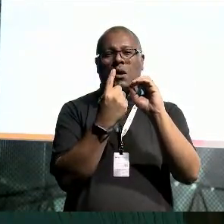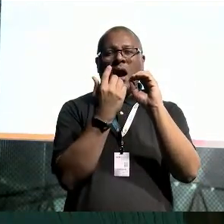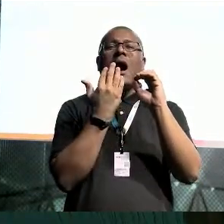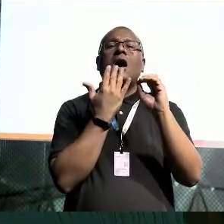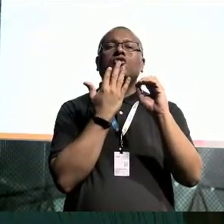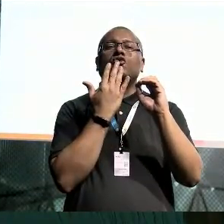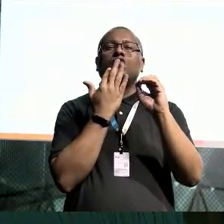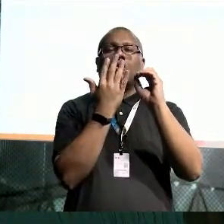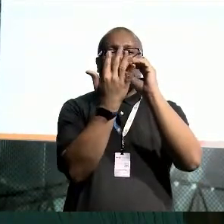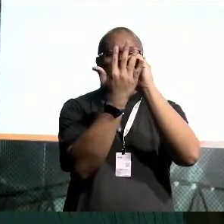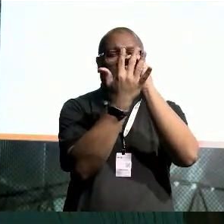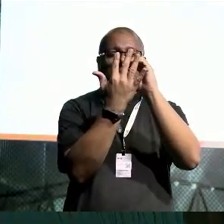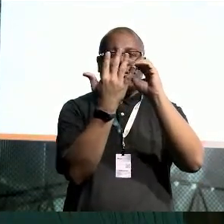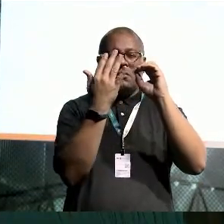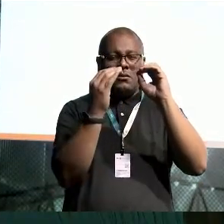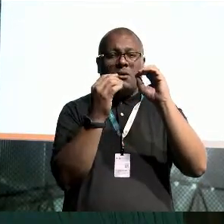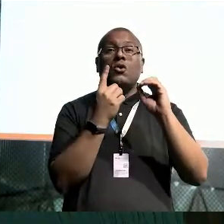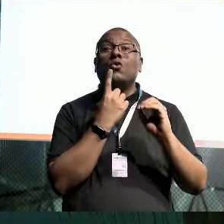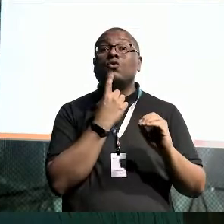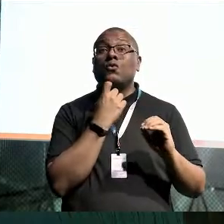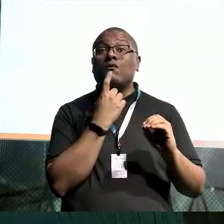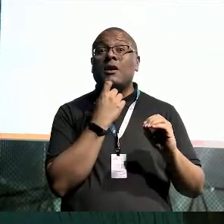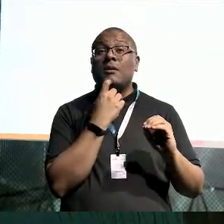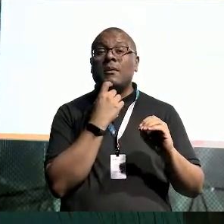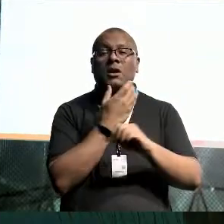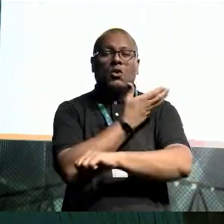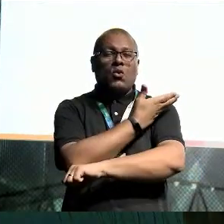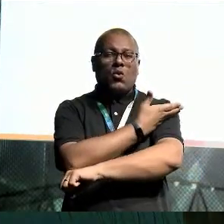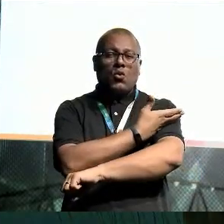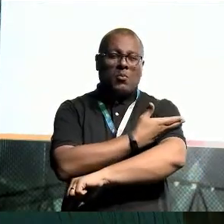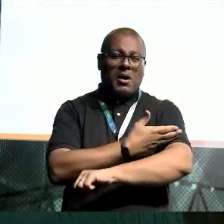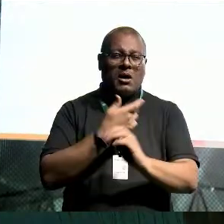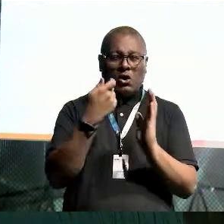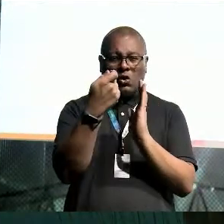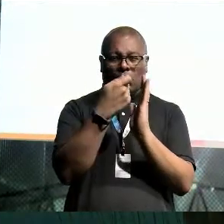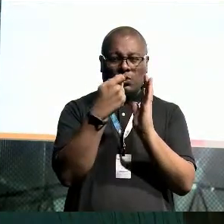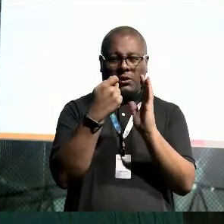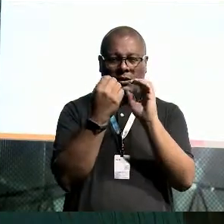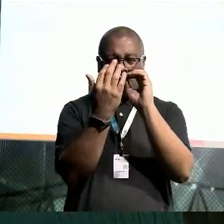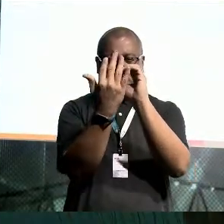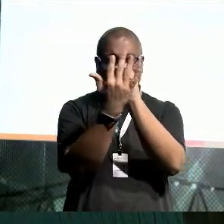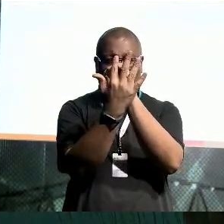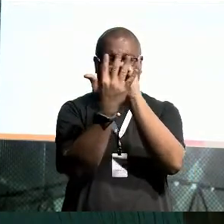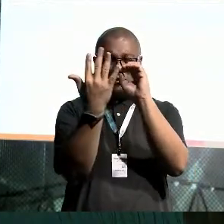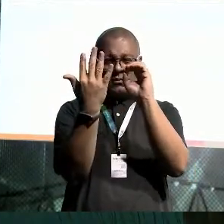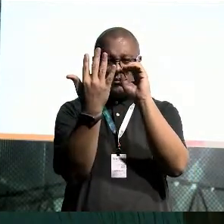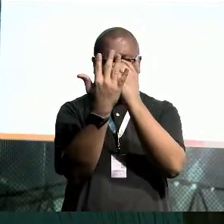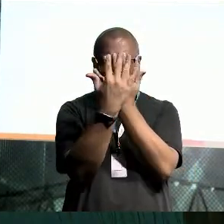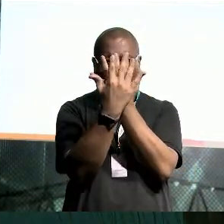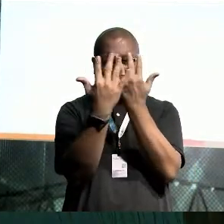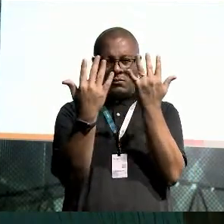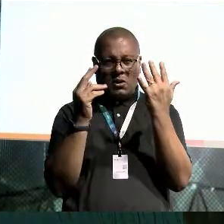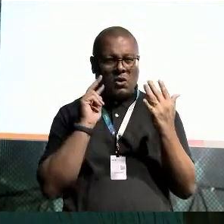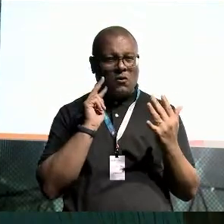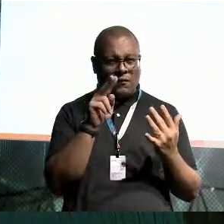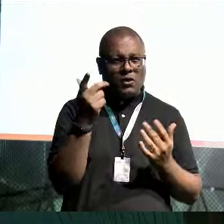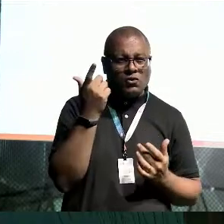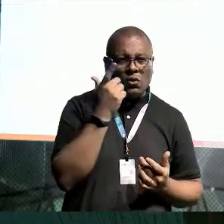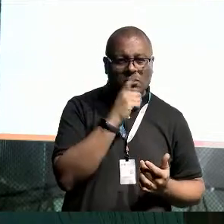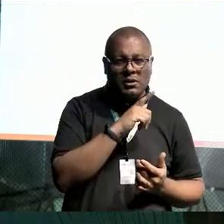contraste de fundo desse meu vermelho com esse branco desse texto, o contraste dele está acessível? O